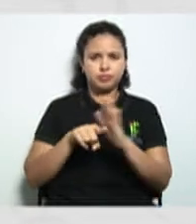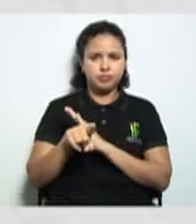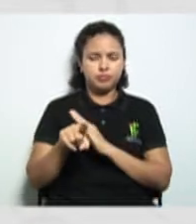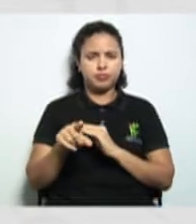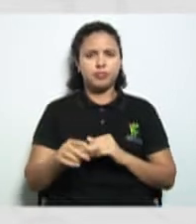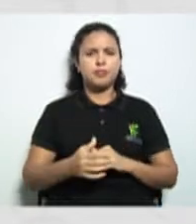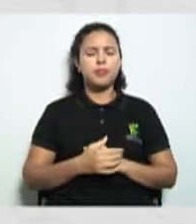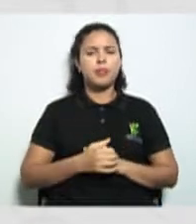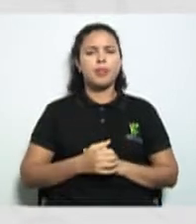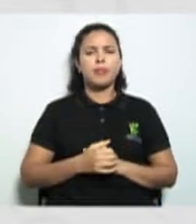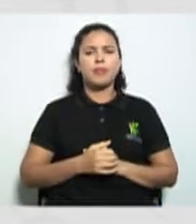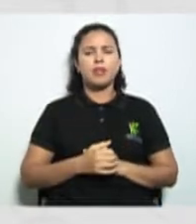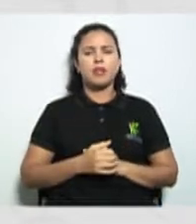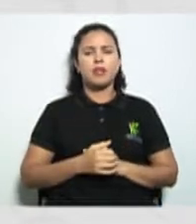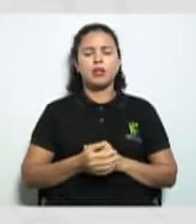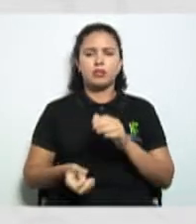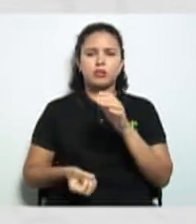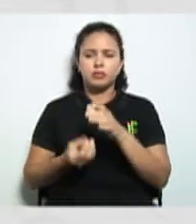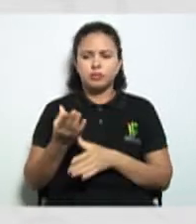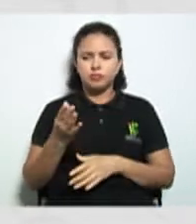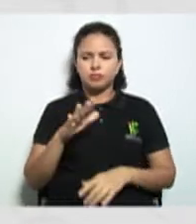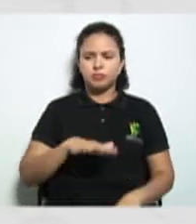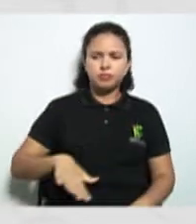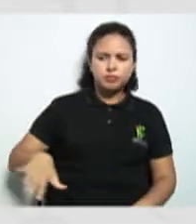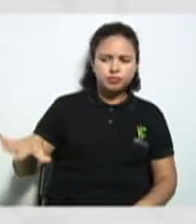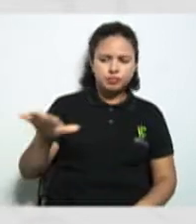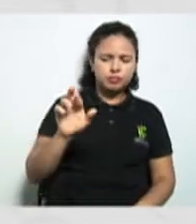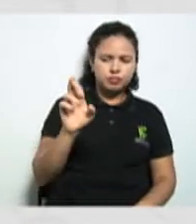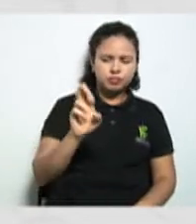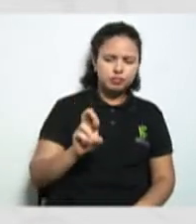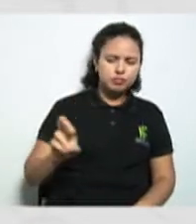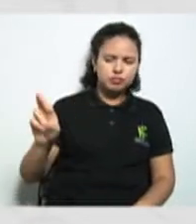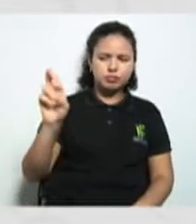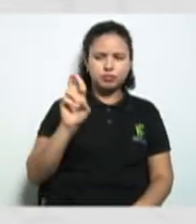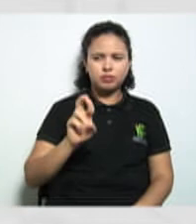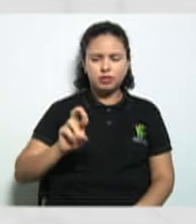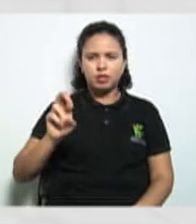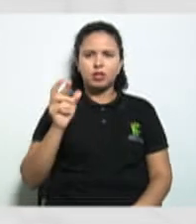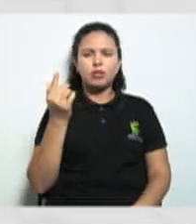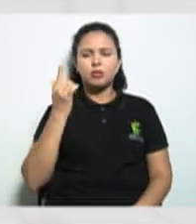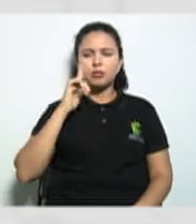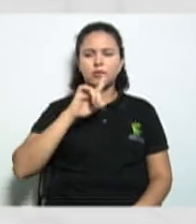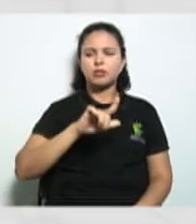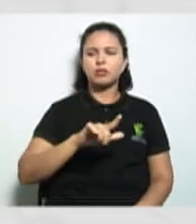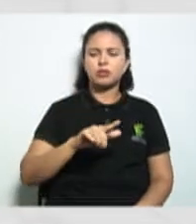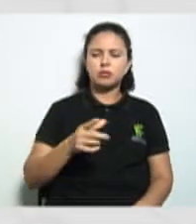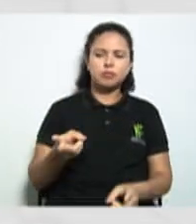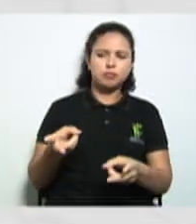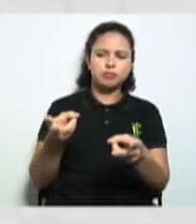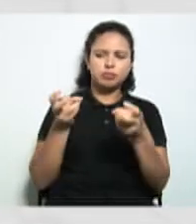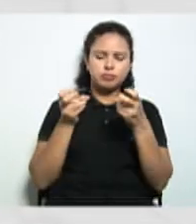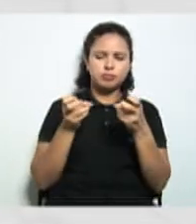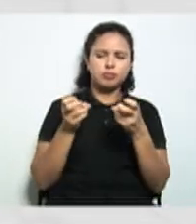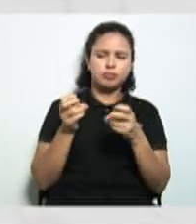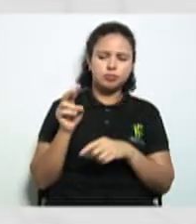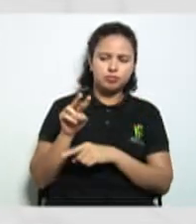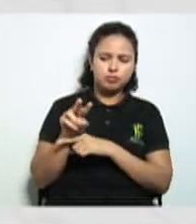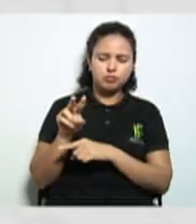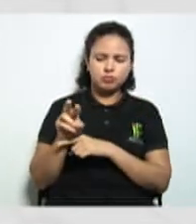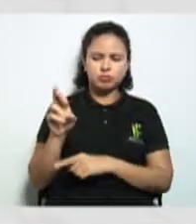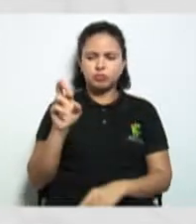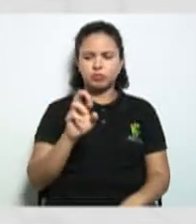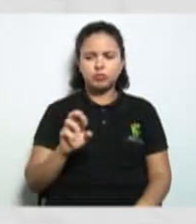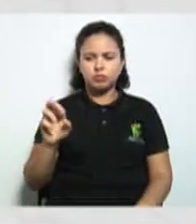ele surge da realidade observável, quer dizer, daquilo que eu consigo perceber e observar